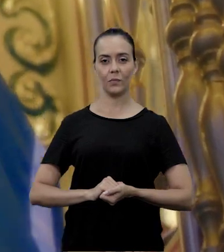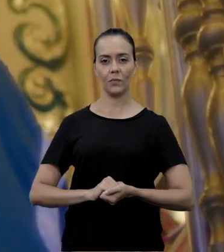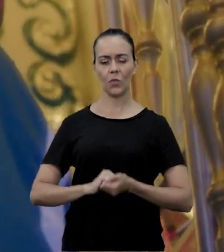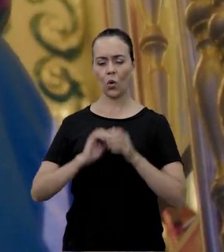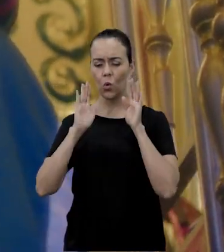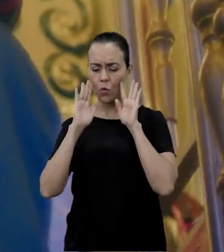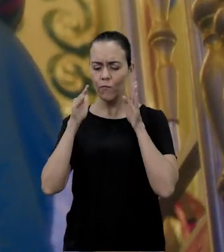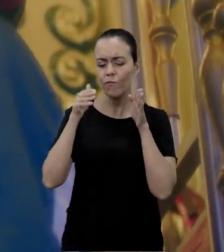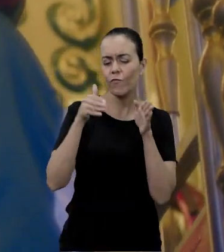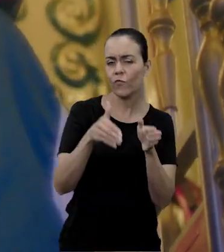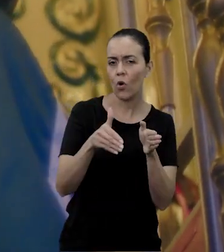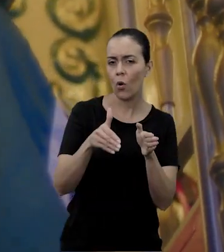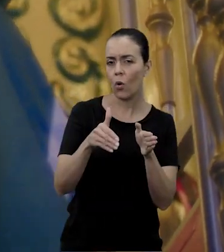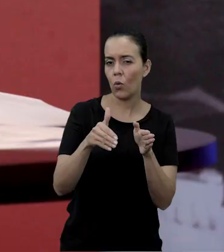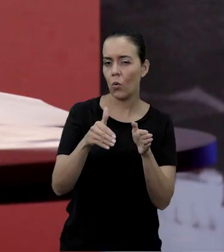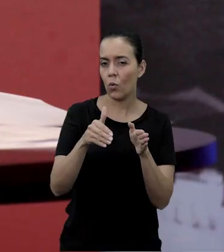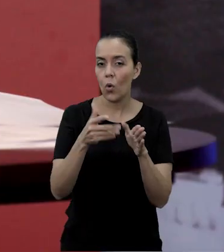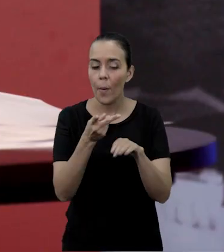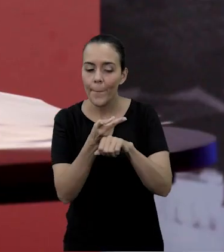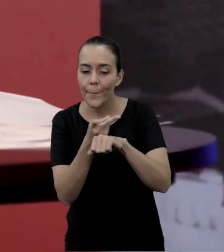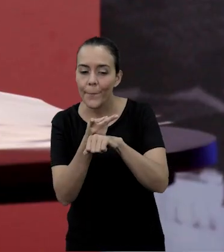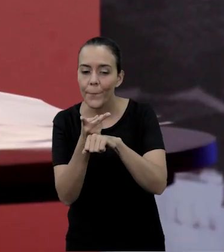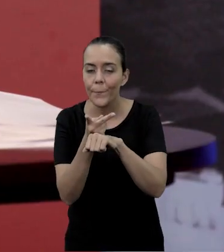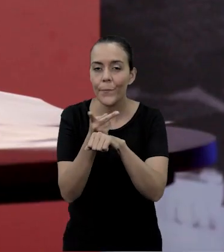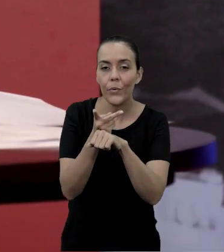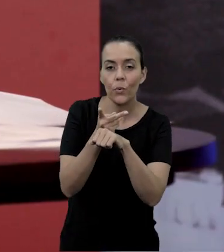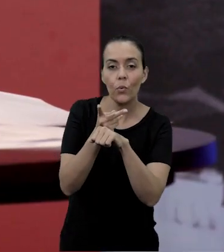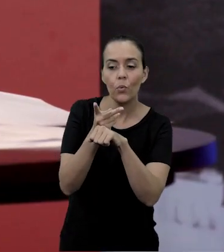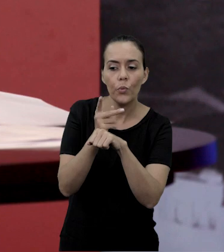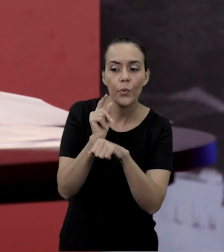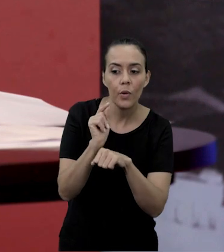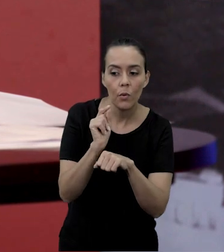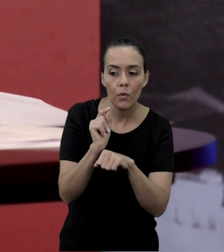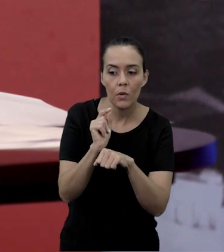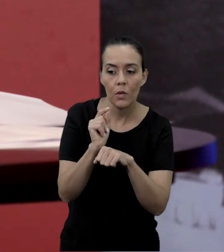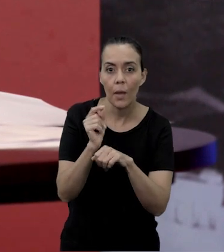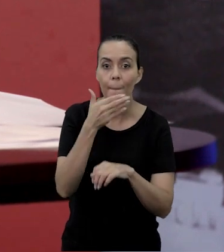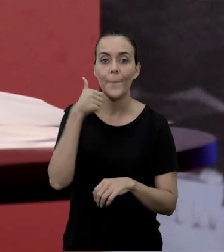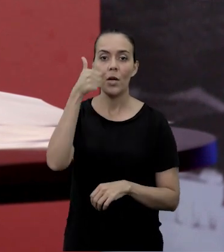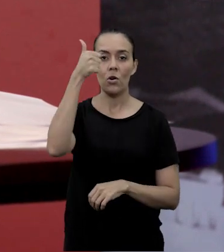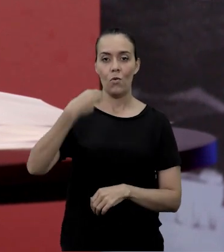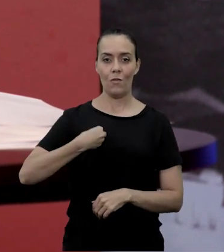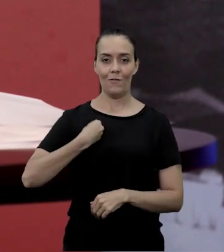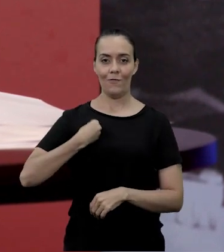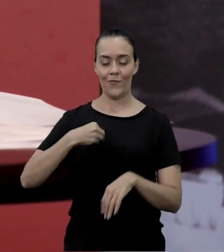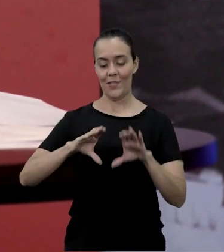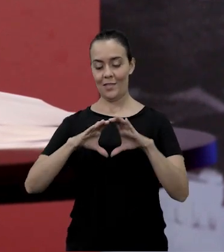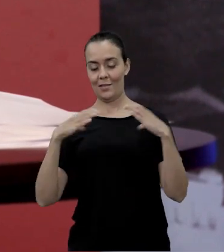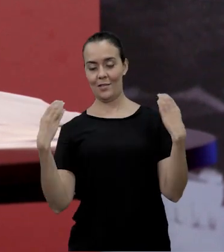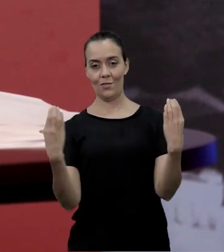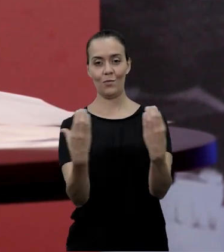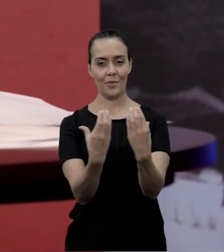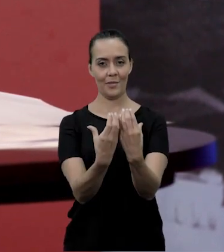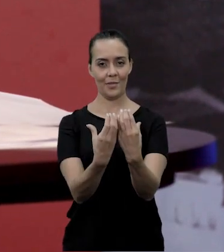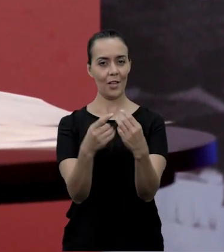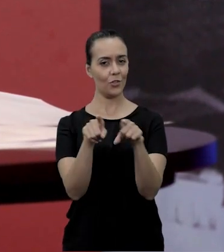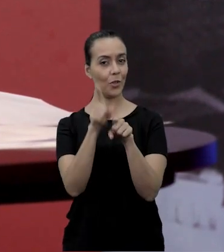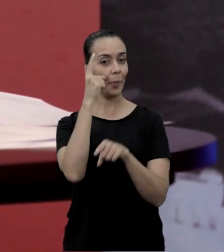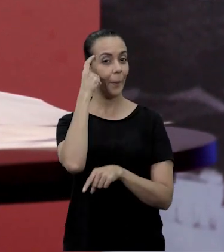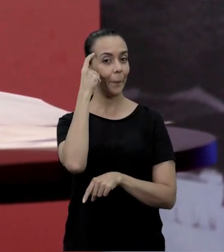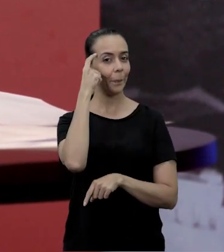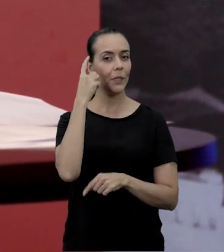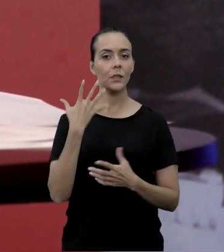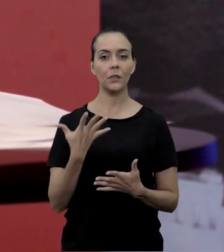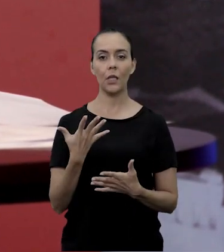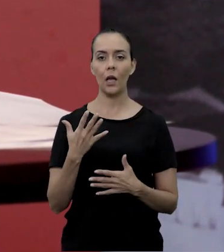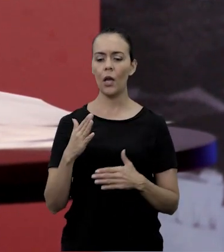Esse foco em buscar o bem da comunidade e pensar